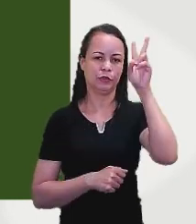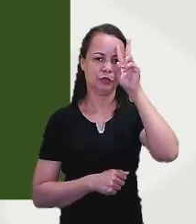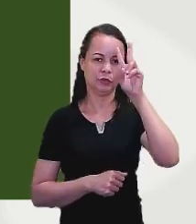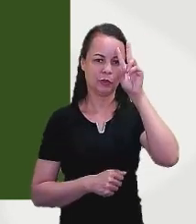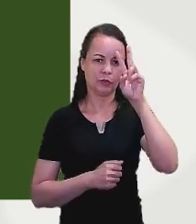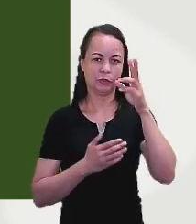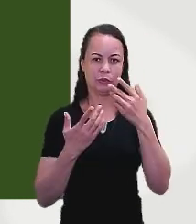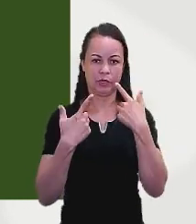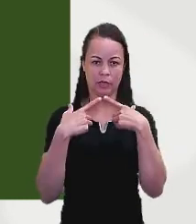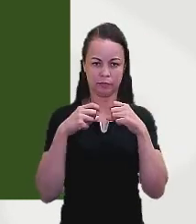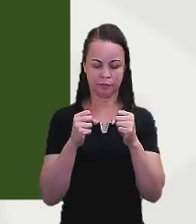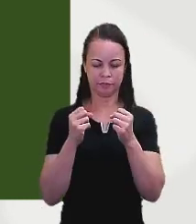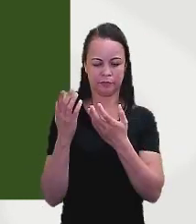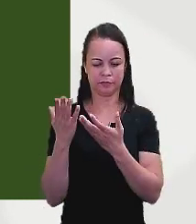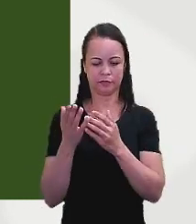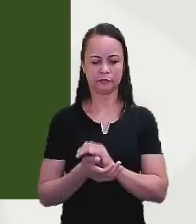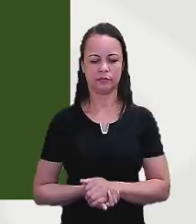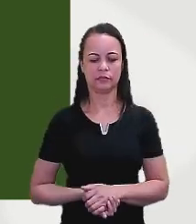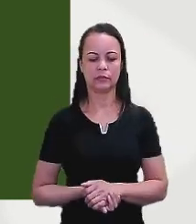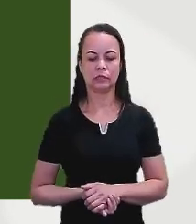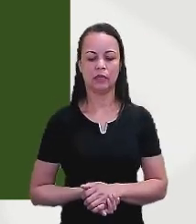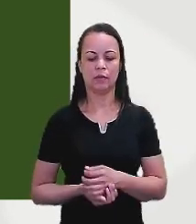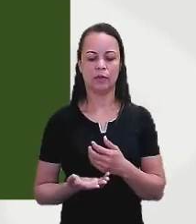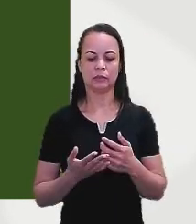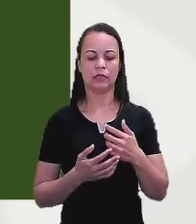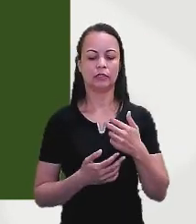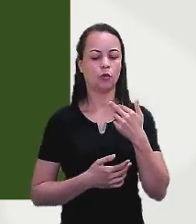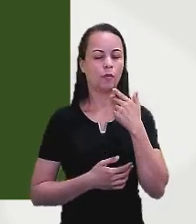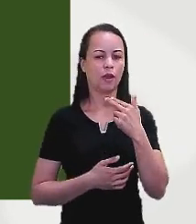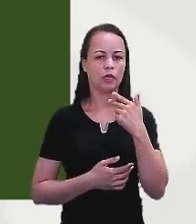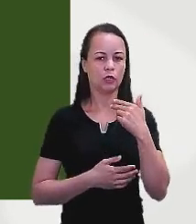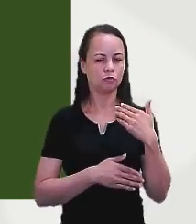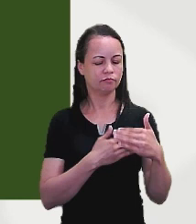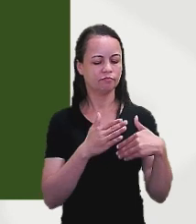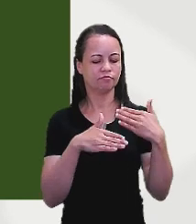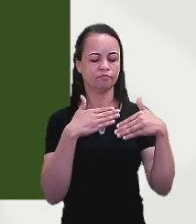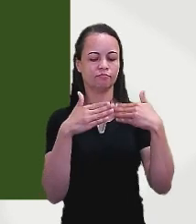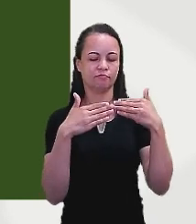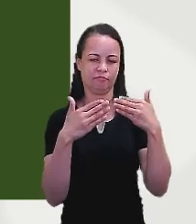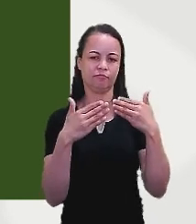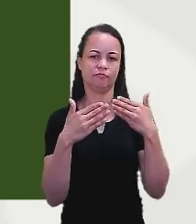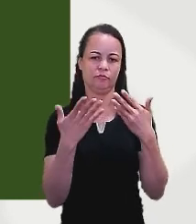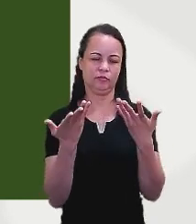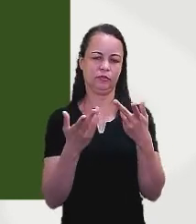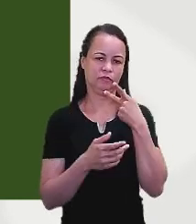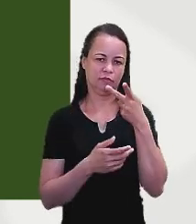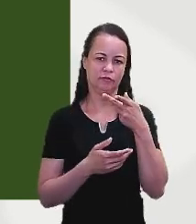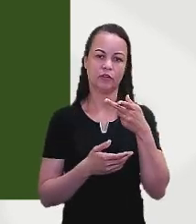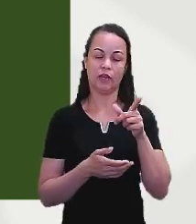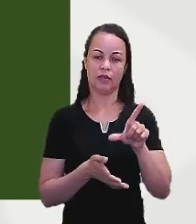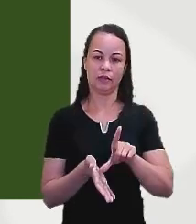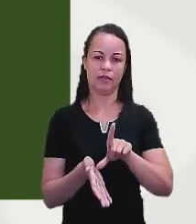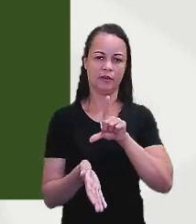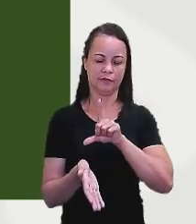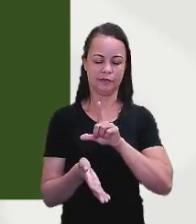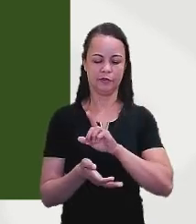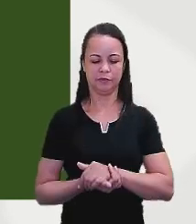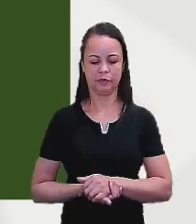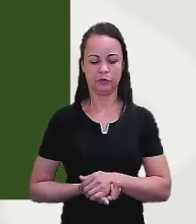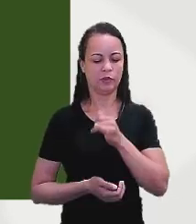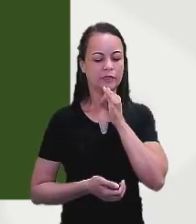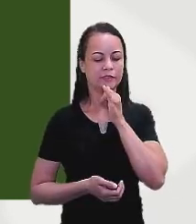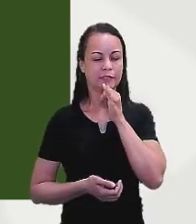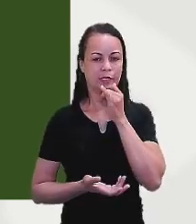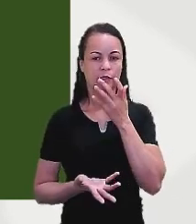histórica. A histórica é a maneira de como a língua ela evolui, não é? Que eu falei agora há pouco. O exemplo que eu coloquei